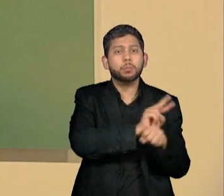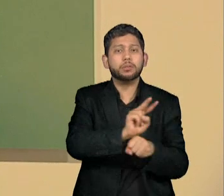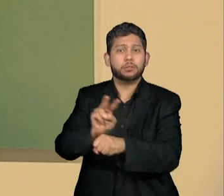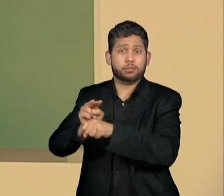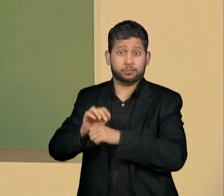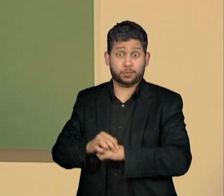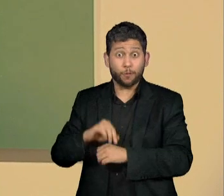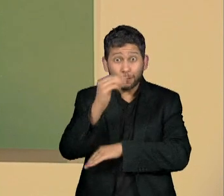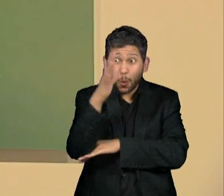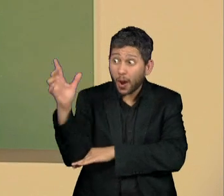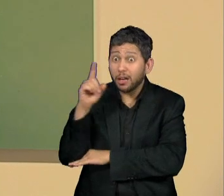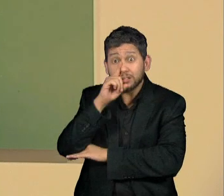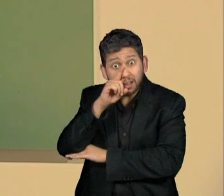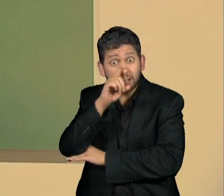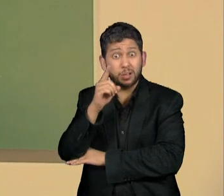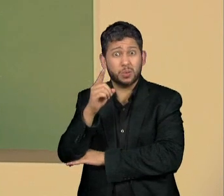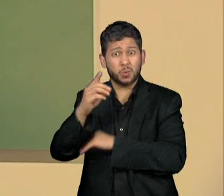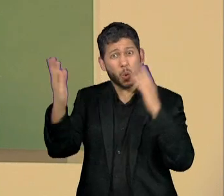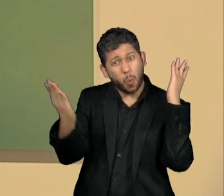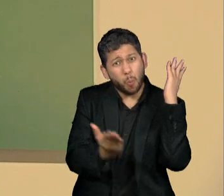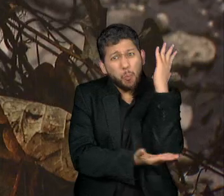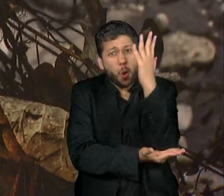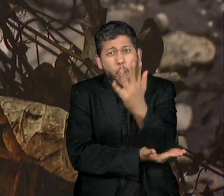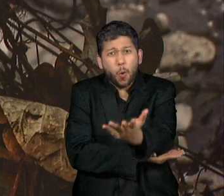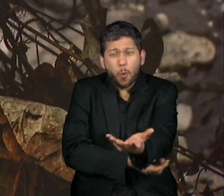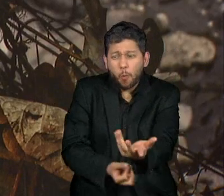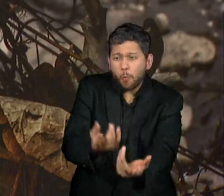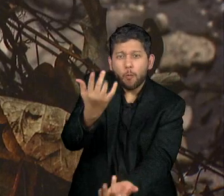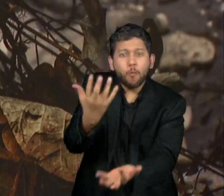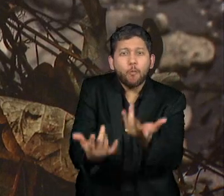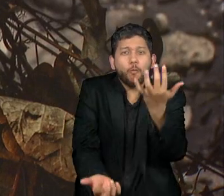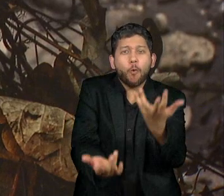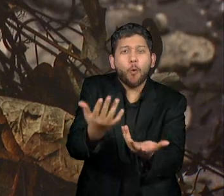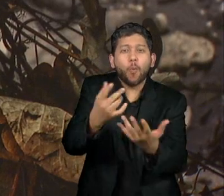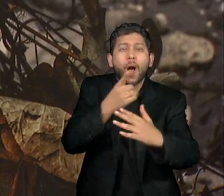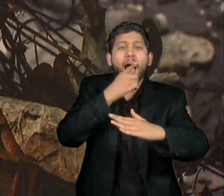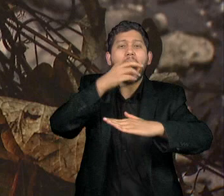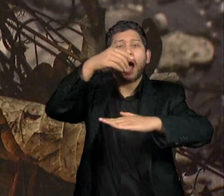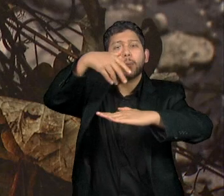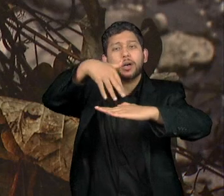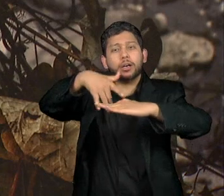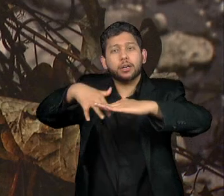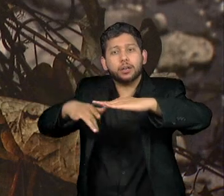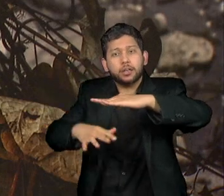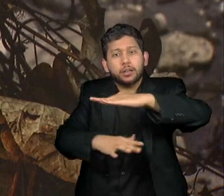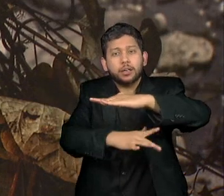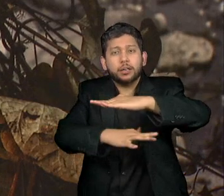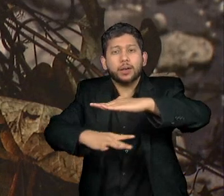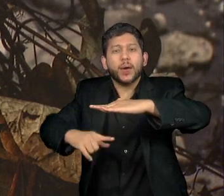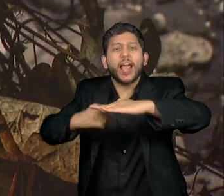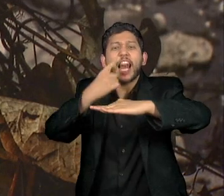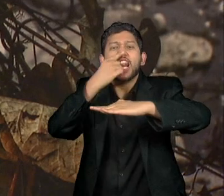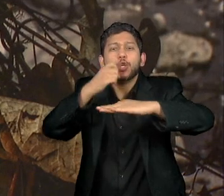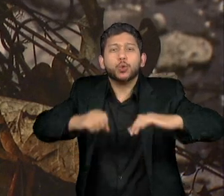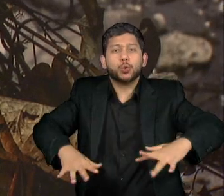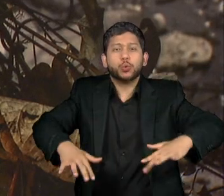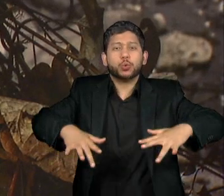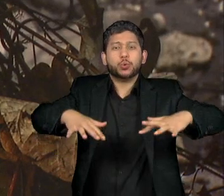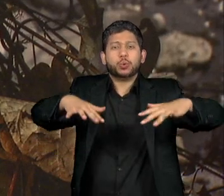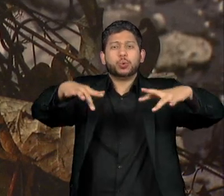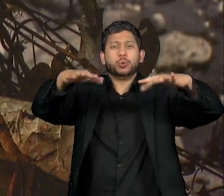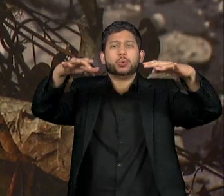ameaçada, o desmatamento, o fogo, a água submersa sob o lixo que afoga os igarapés.